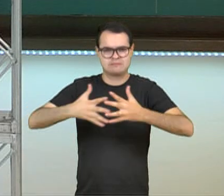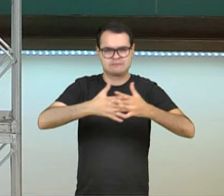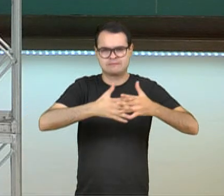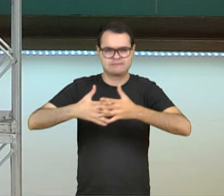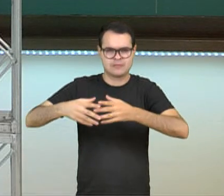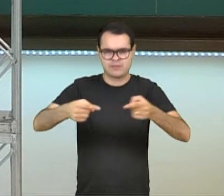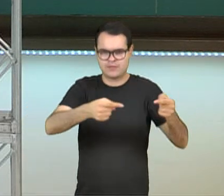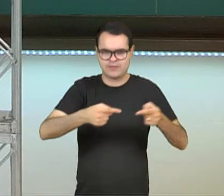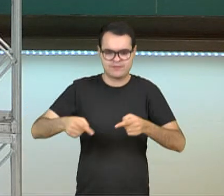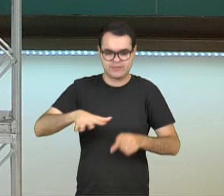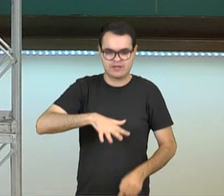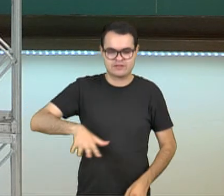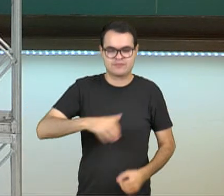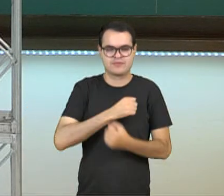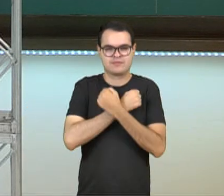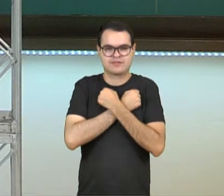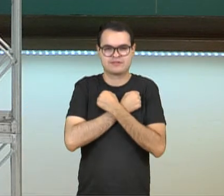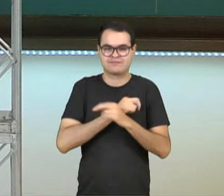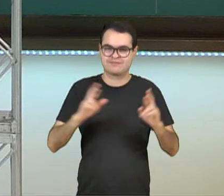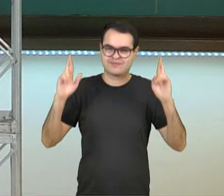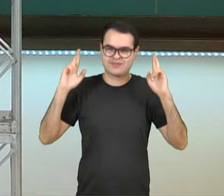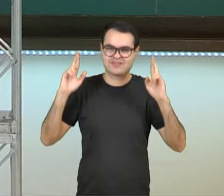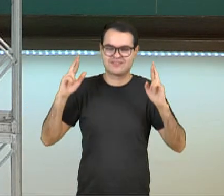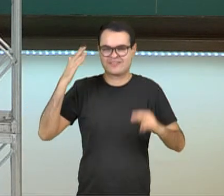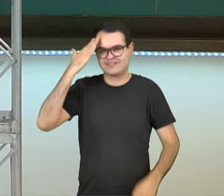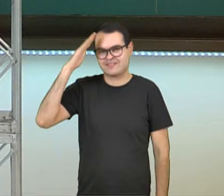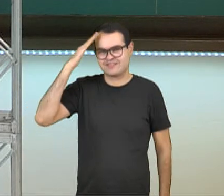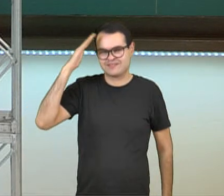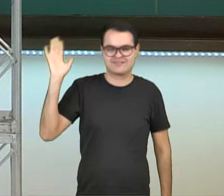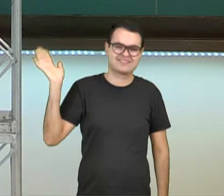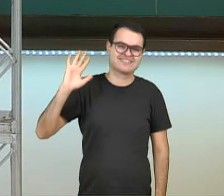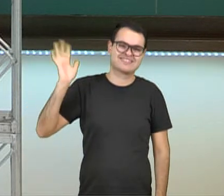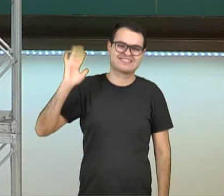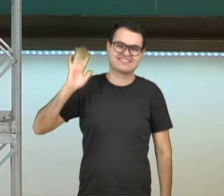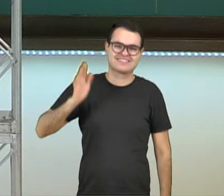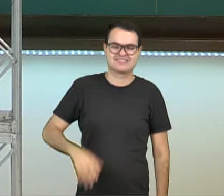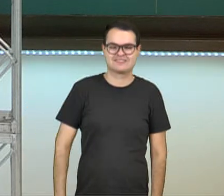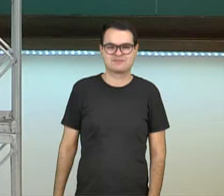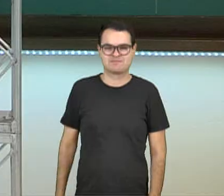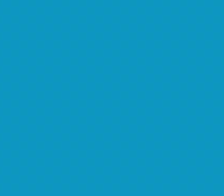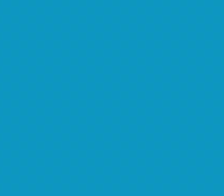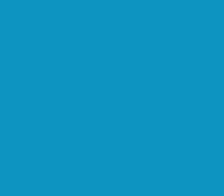conflitos na região, ok? Um abraço, espero que vocês tenham entendido e até mais.